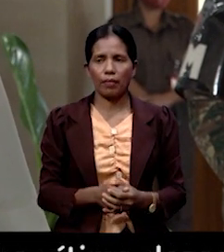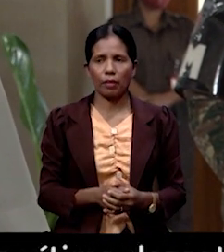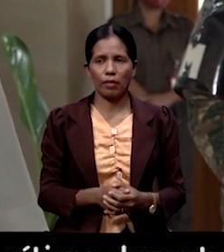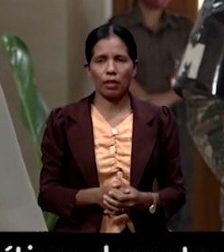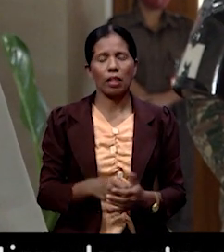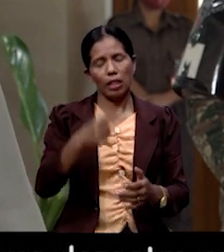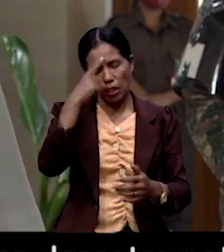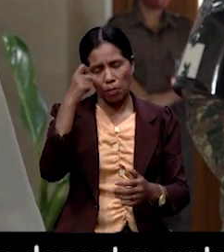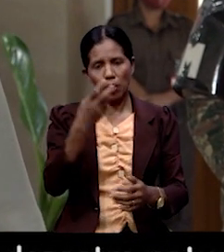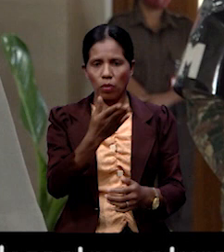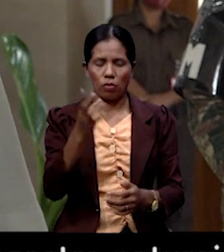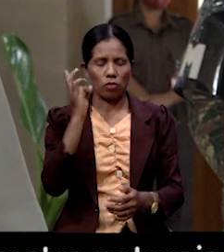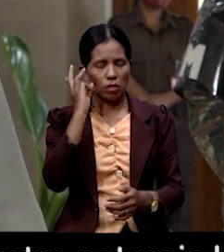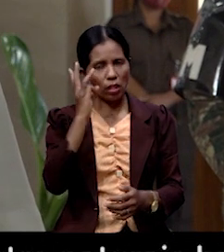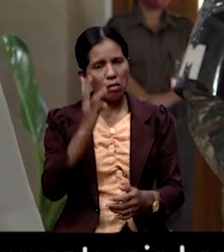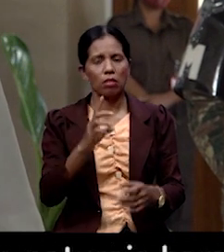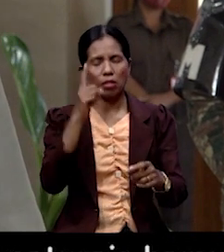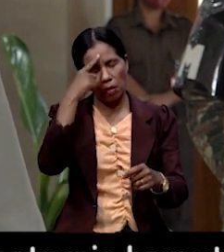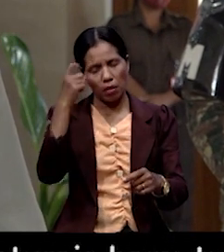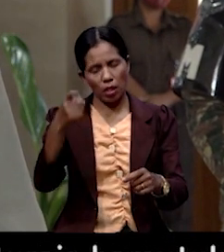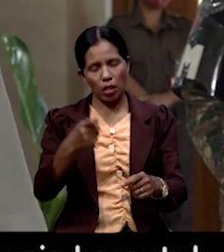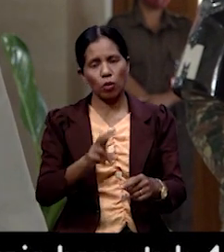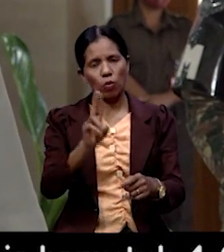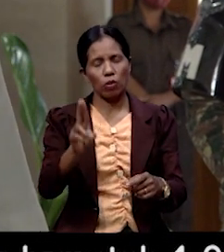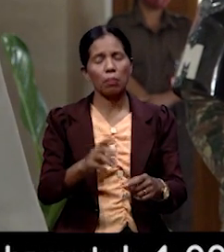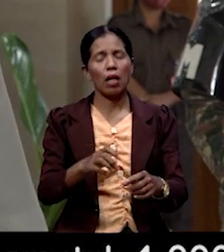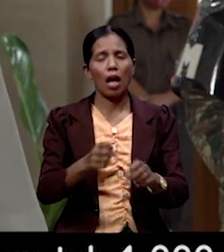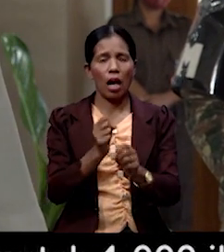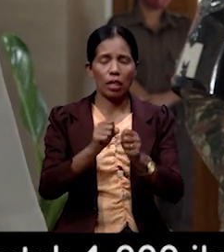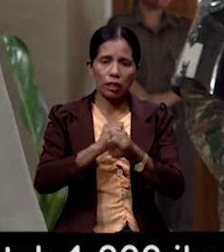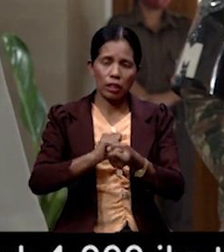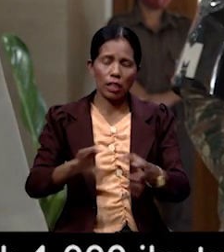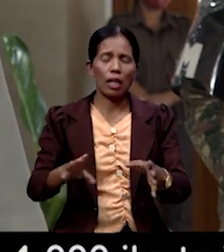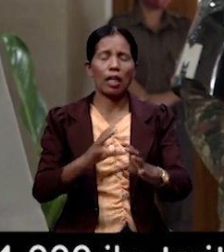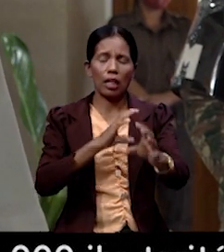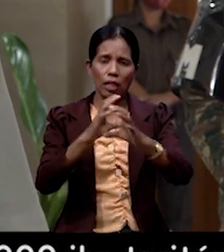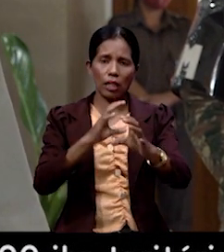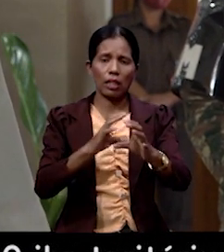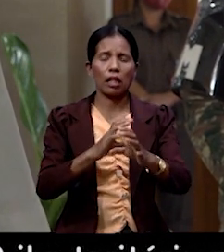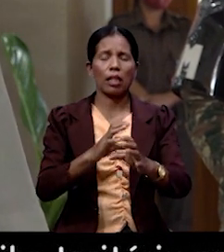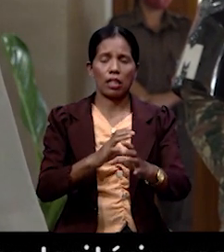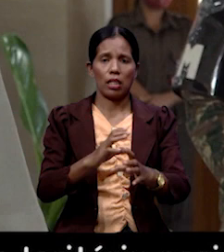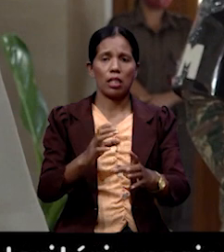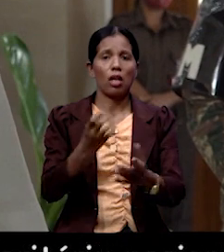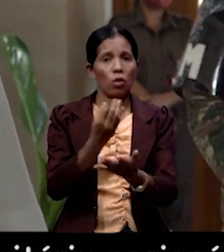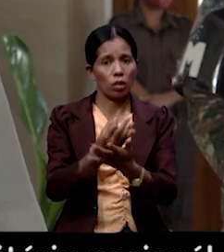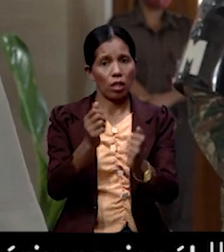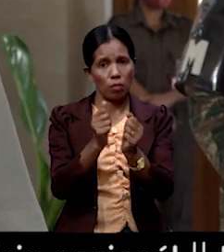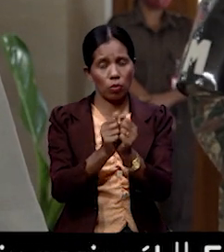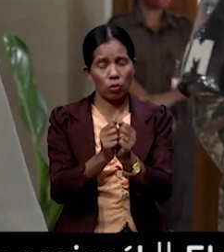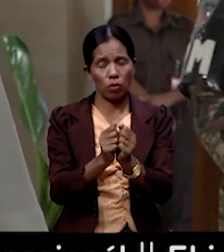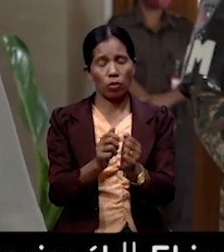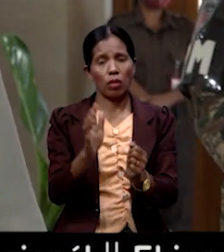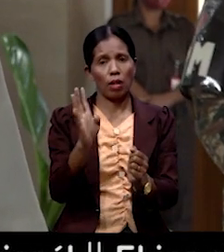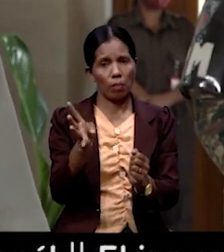olano, tamarit unia, ahalokat, o estraga careta ida que neveke, folin 30, 40 mil, hein? 40 mil, hein?